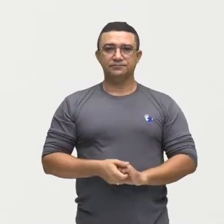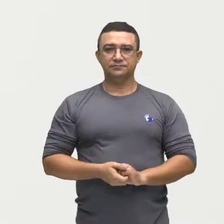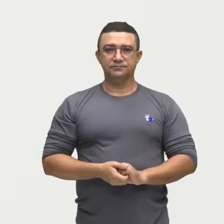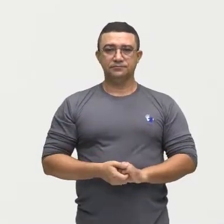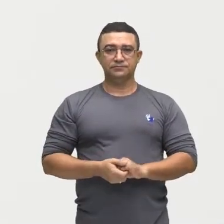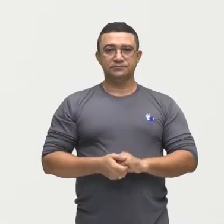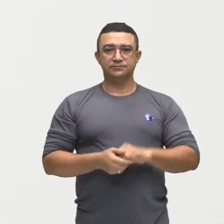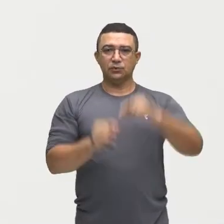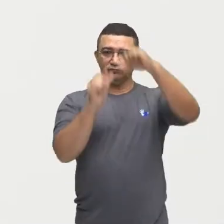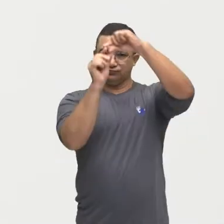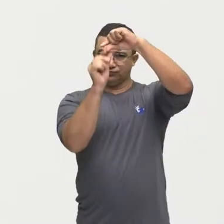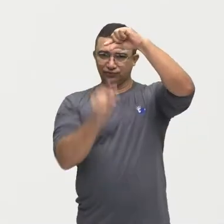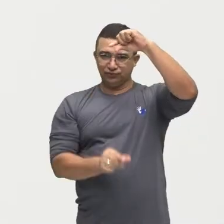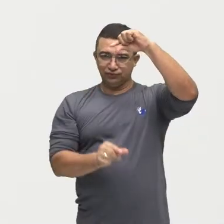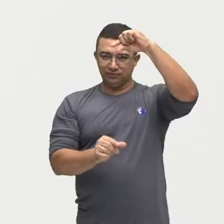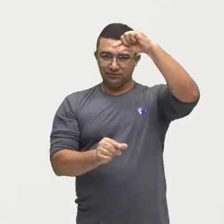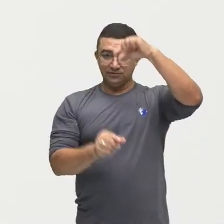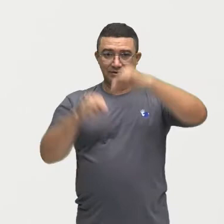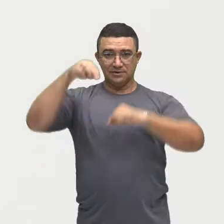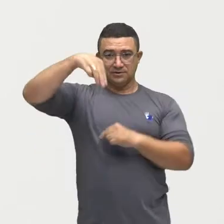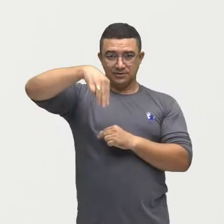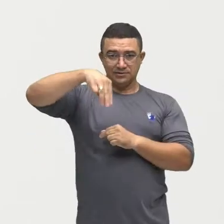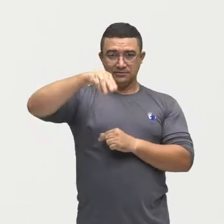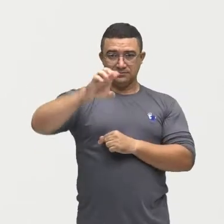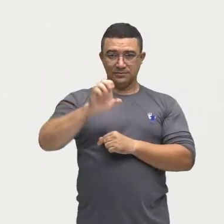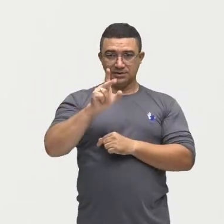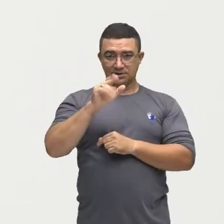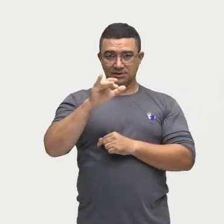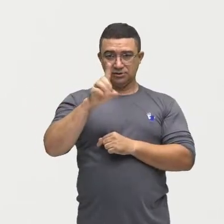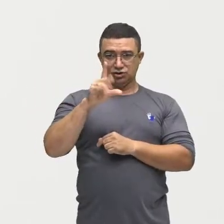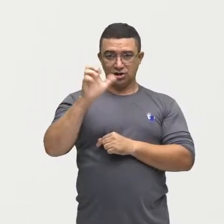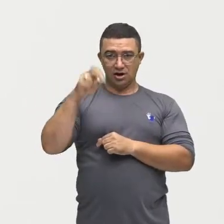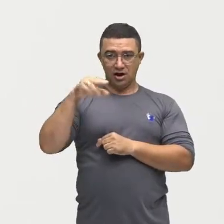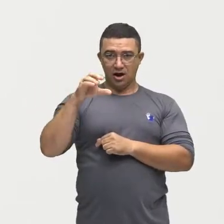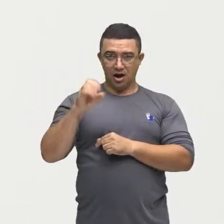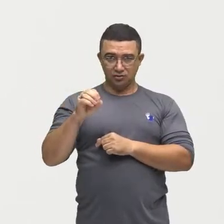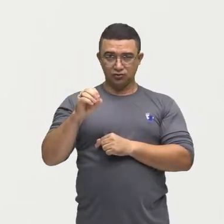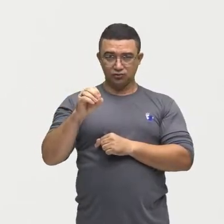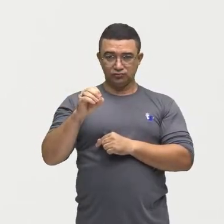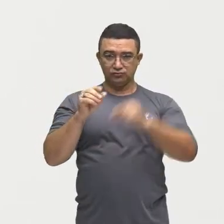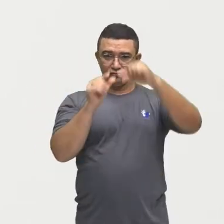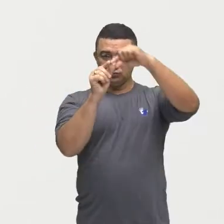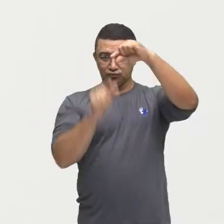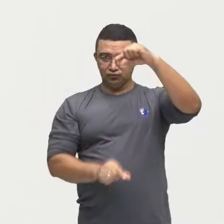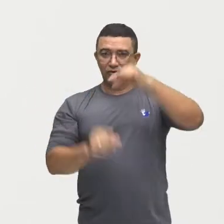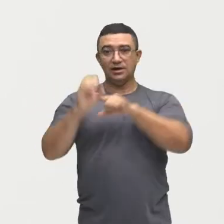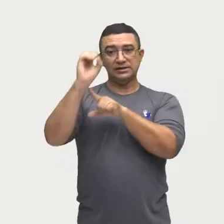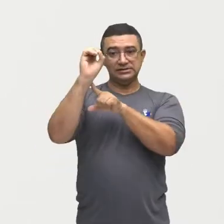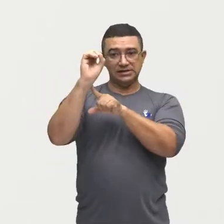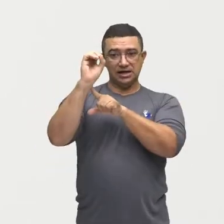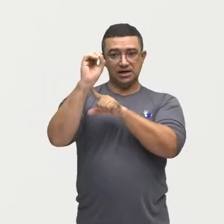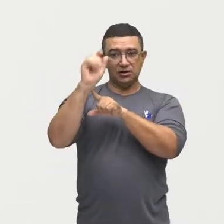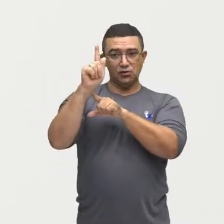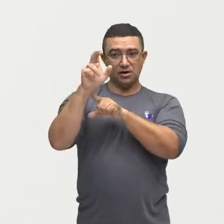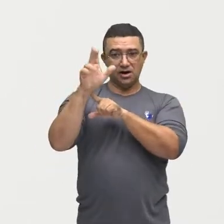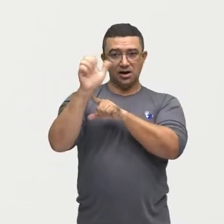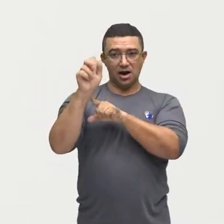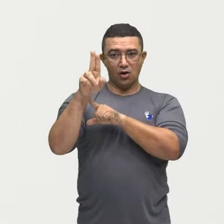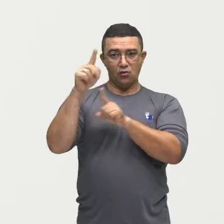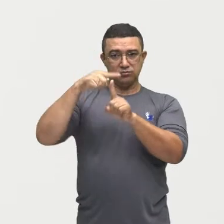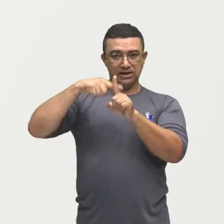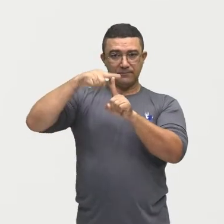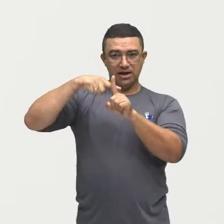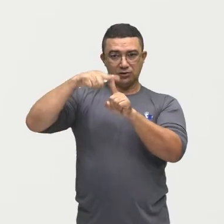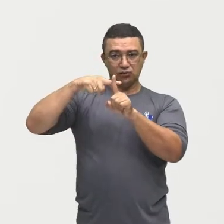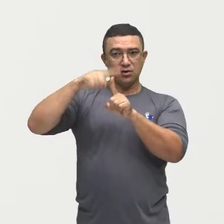0 grau, que é, no caso aqui, o nosso meridiano de Greenwich. Então, aqui para este lado, nós temos